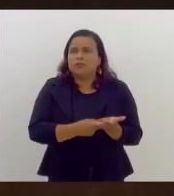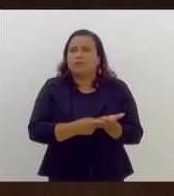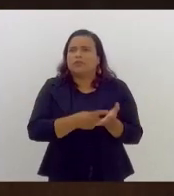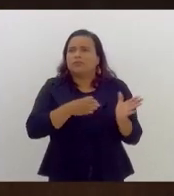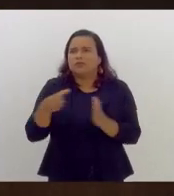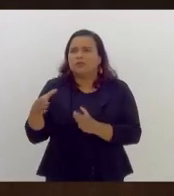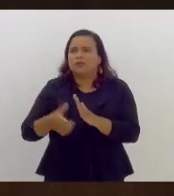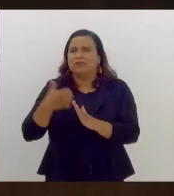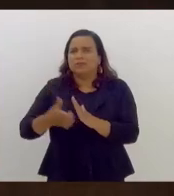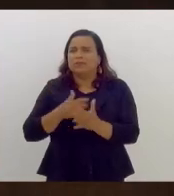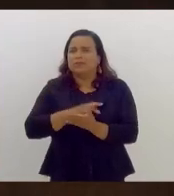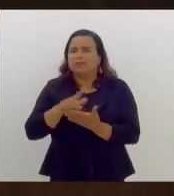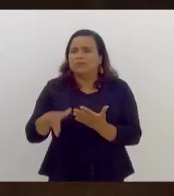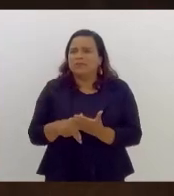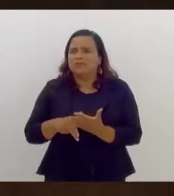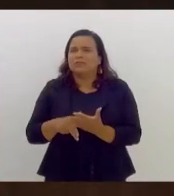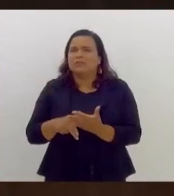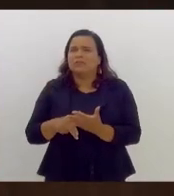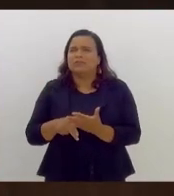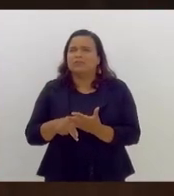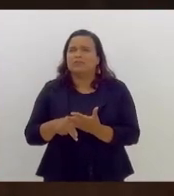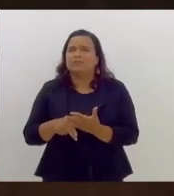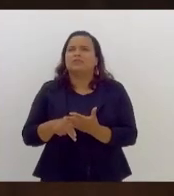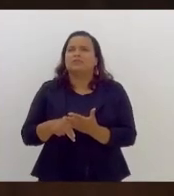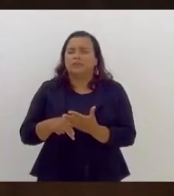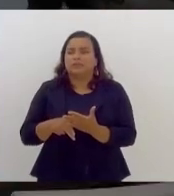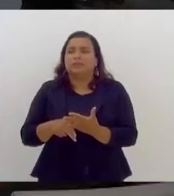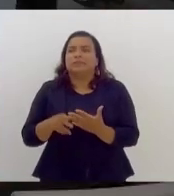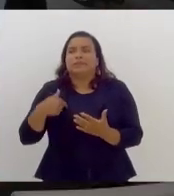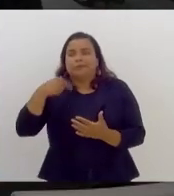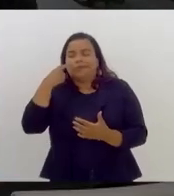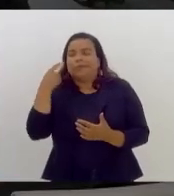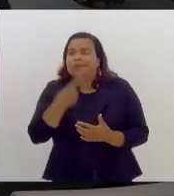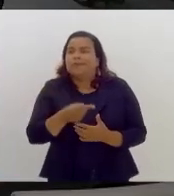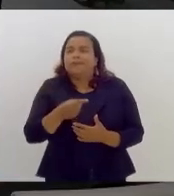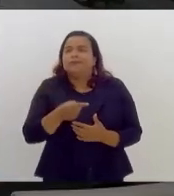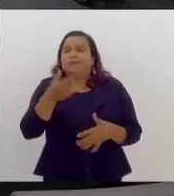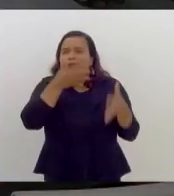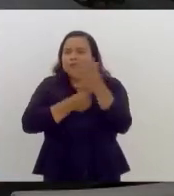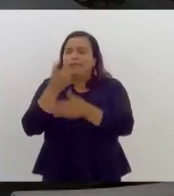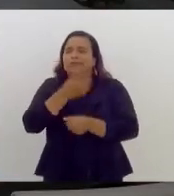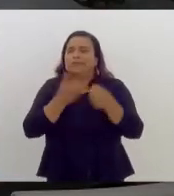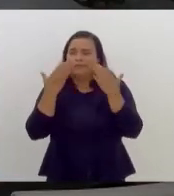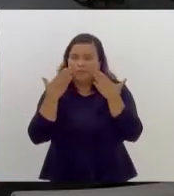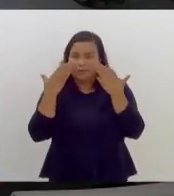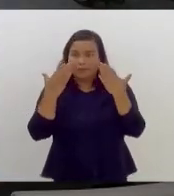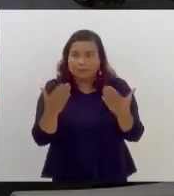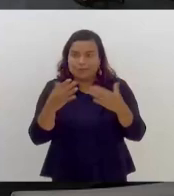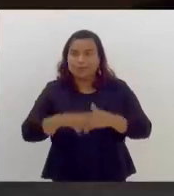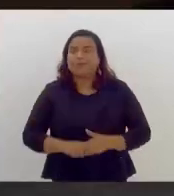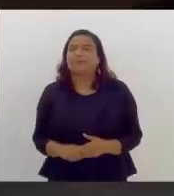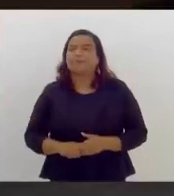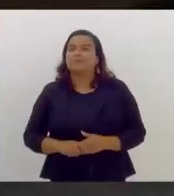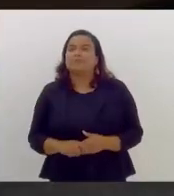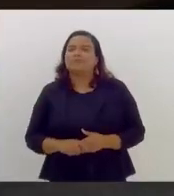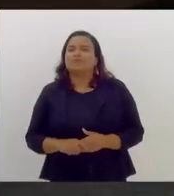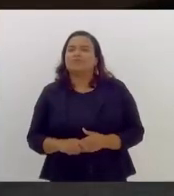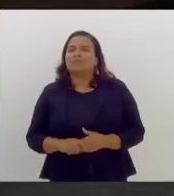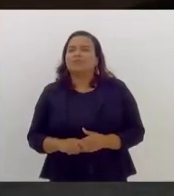municipais, estaduais, então, federais. Então, eu vou cantar menos... de novo e vamos fazer salvo o destaque, está dizendo o Adilson. Pode ser? Salvo o